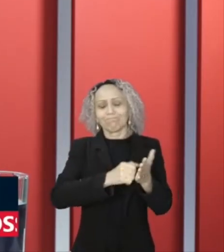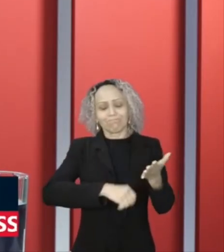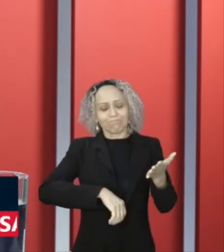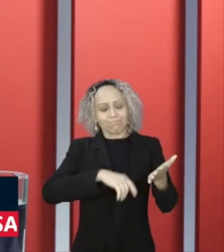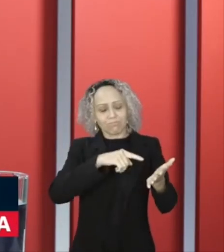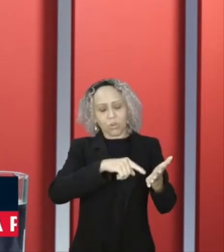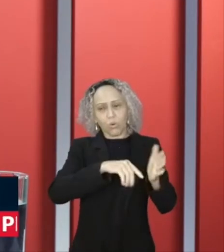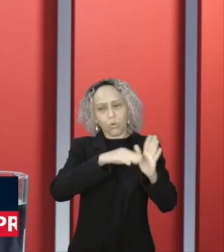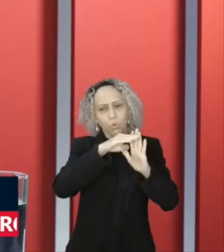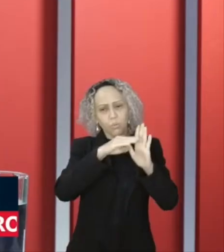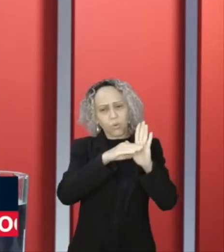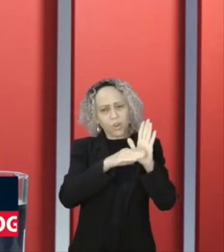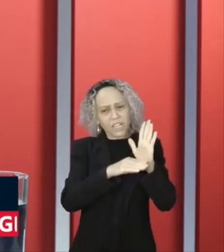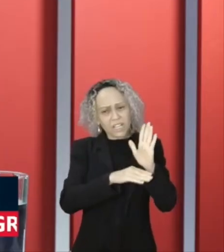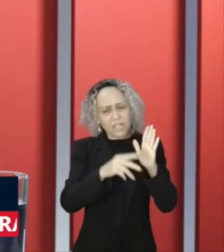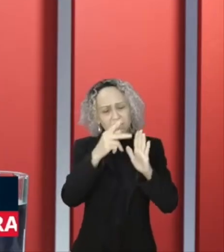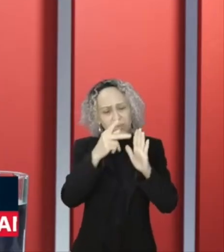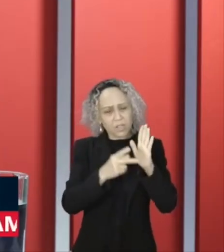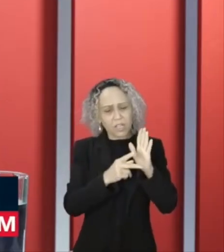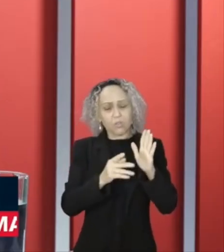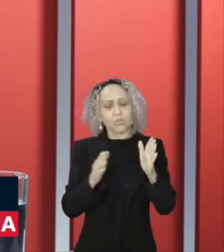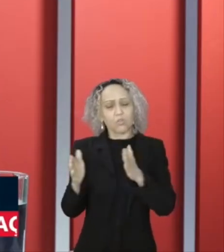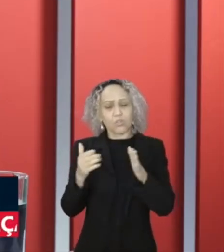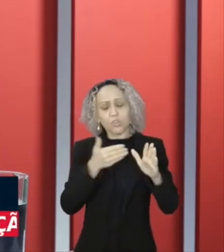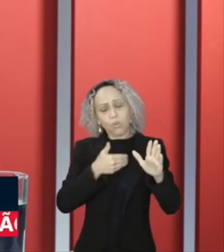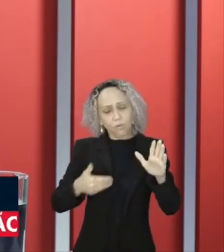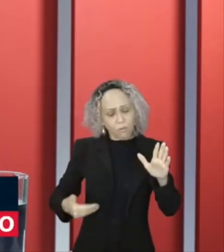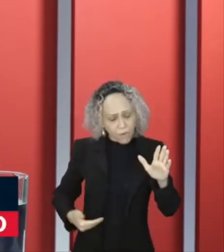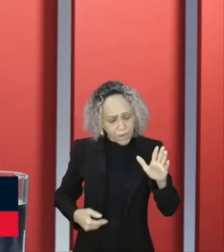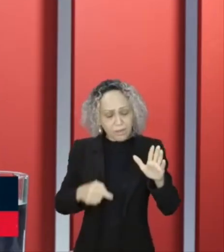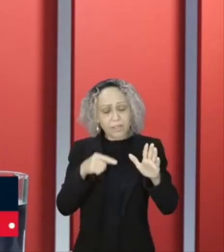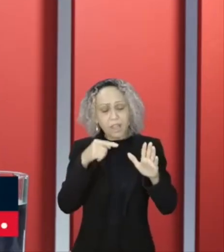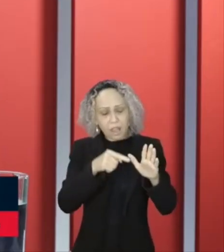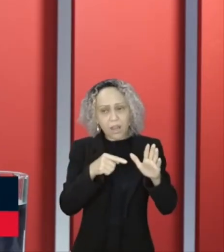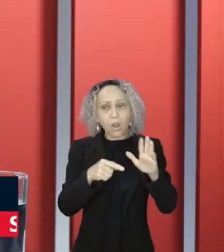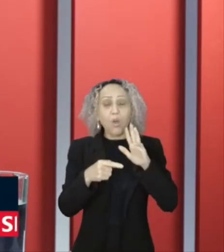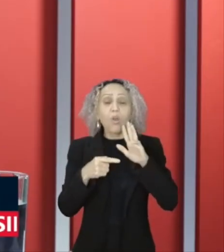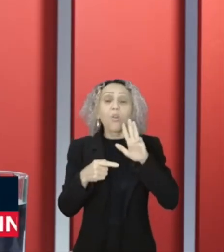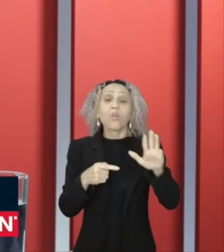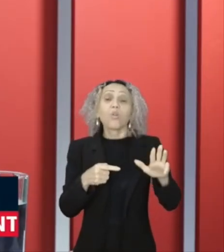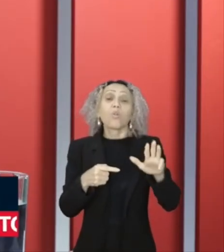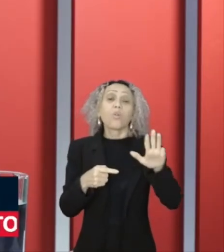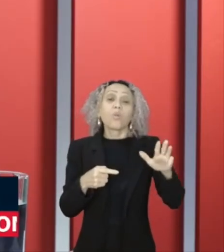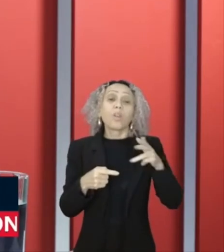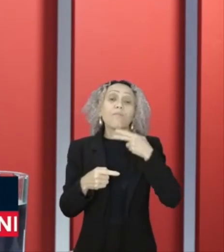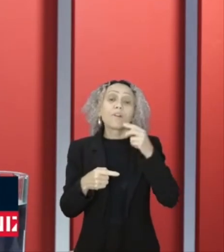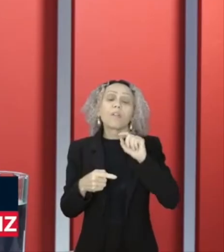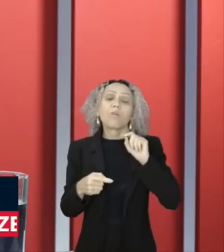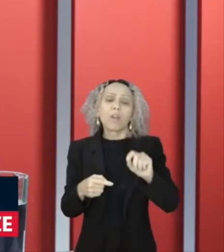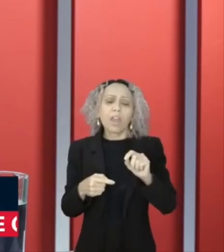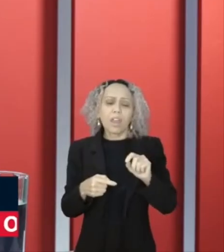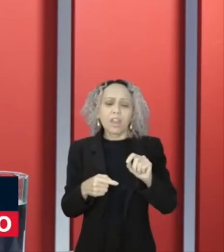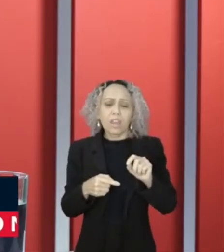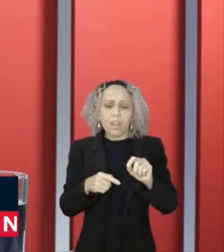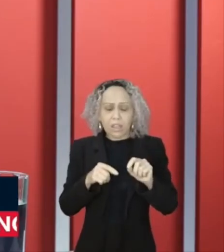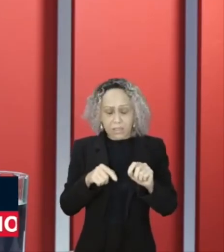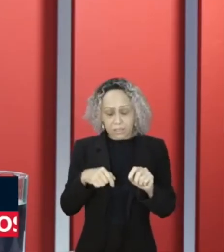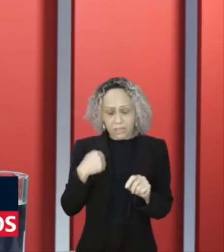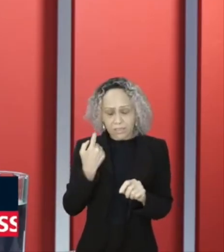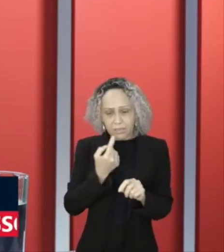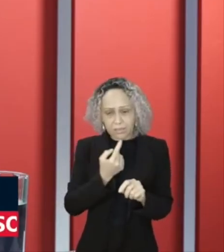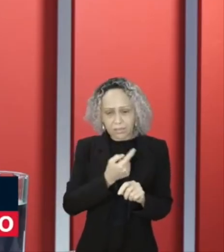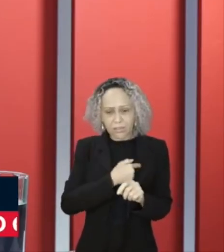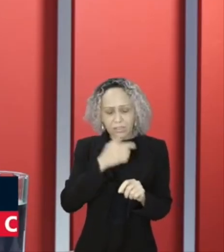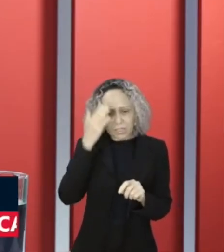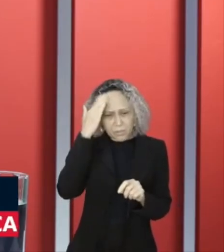governo deveria elevar a capacidade de organização do nosso povo, a sua consciência de participação